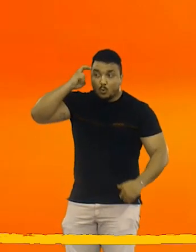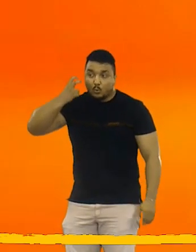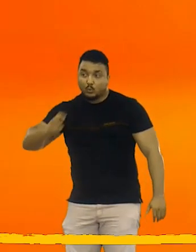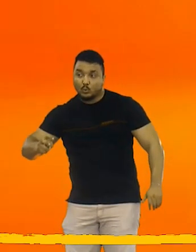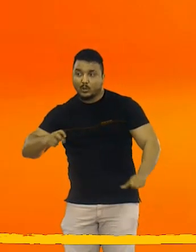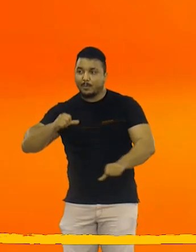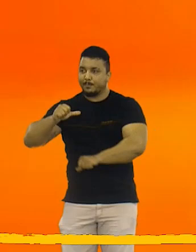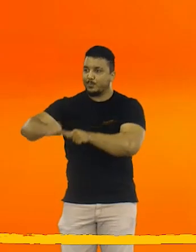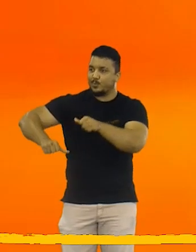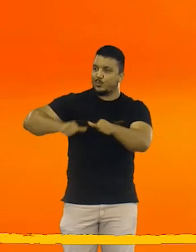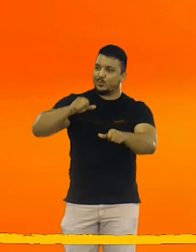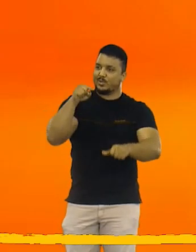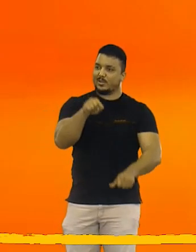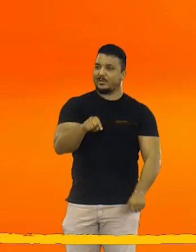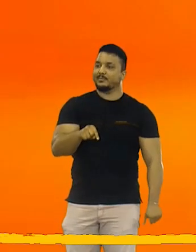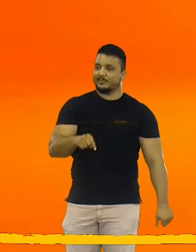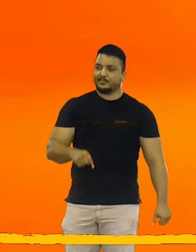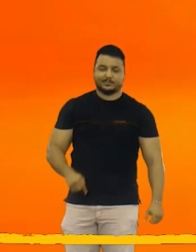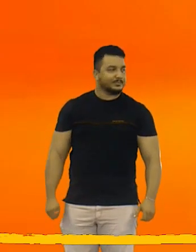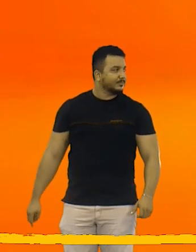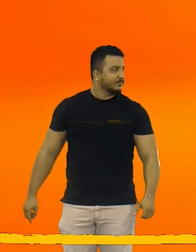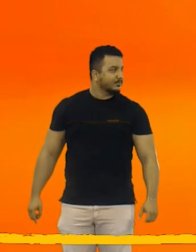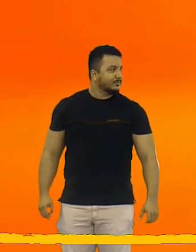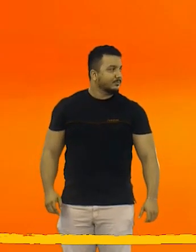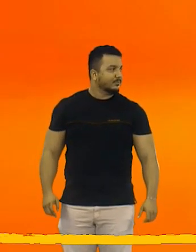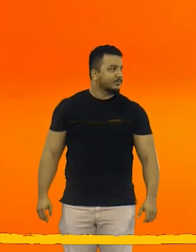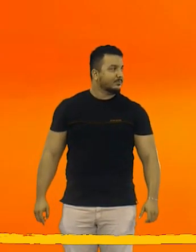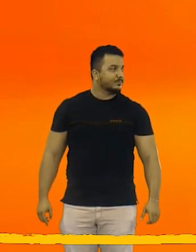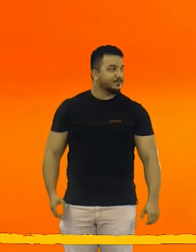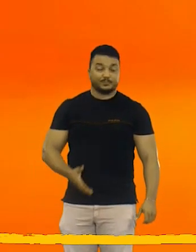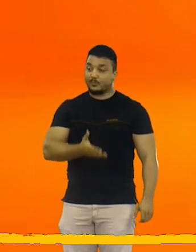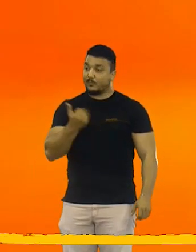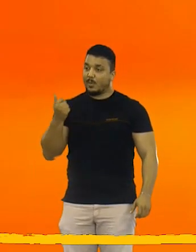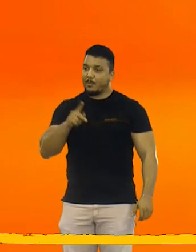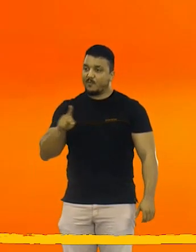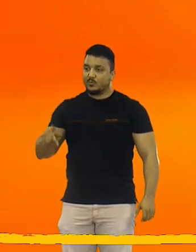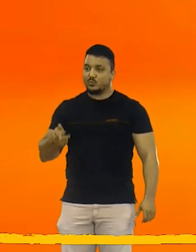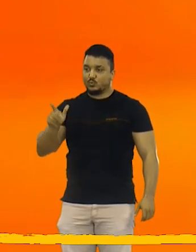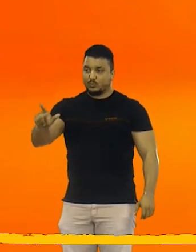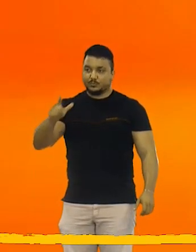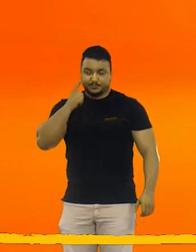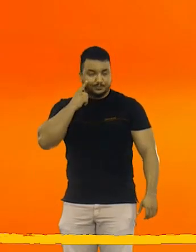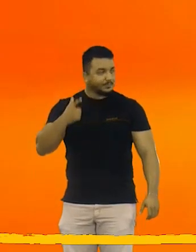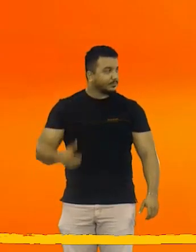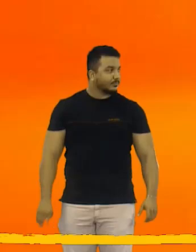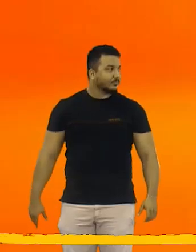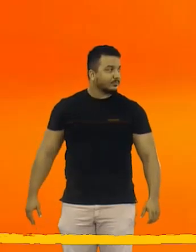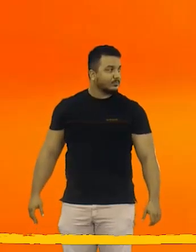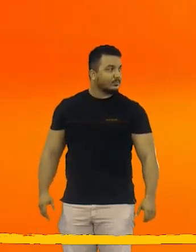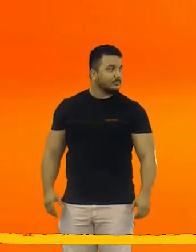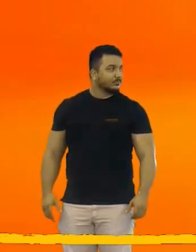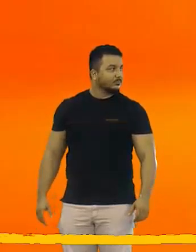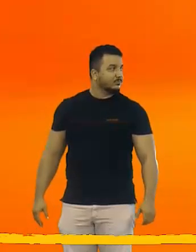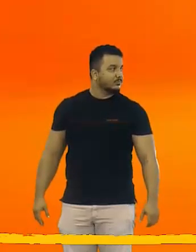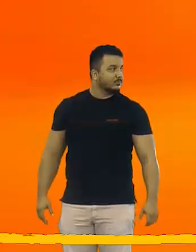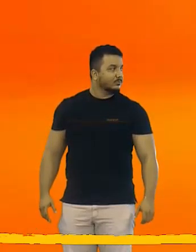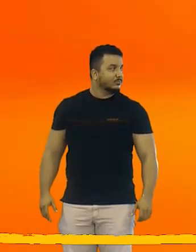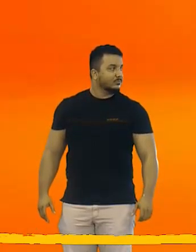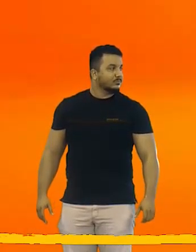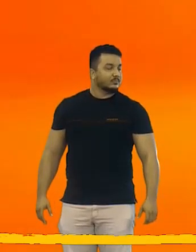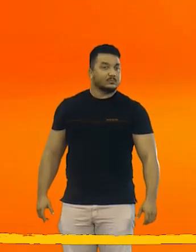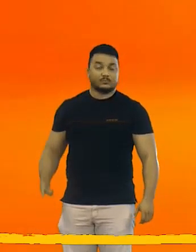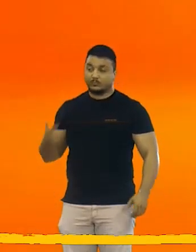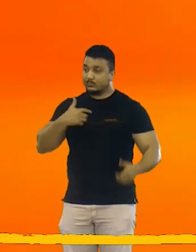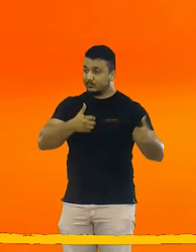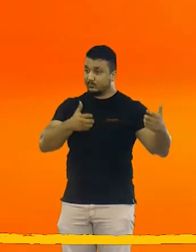bola? Bora lá, Anderson, vamos trabalhar? Moçada, diante disso que nós falamos,